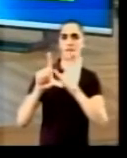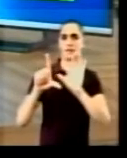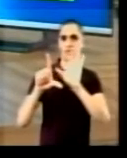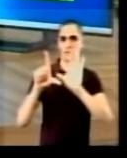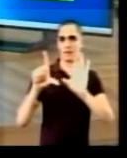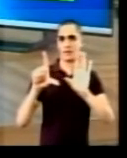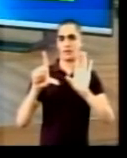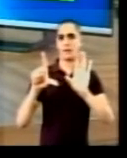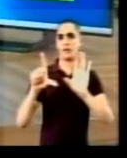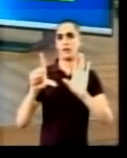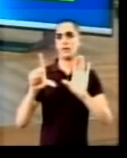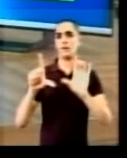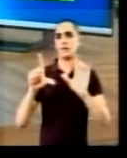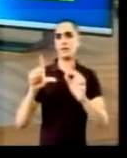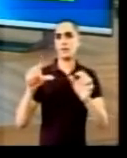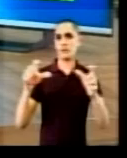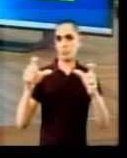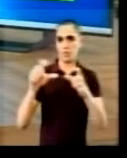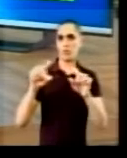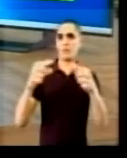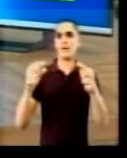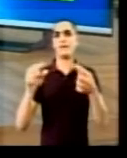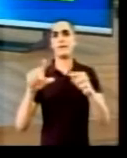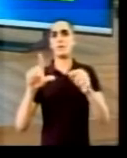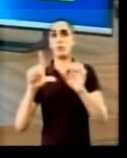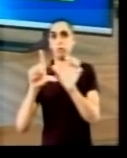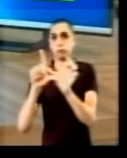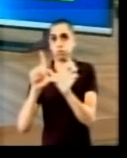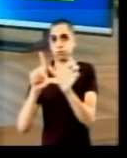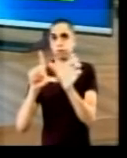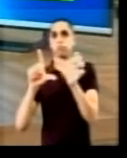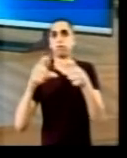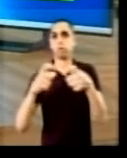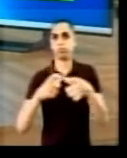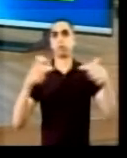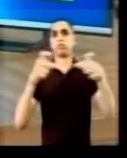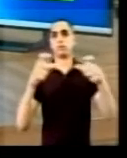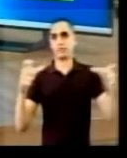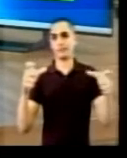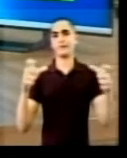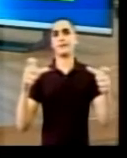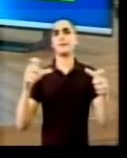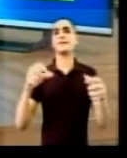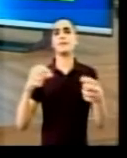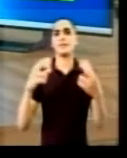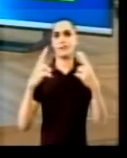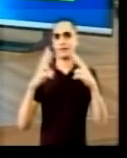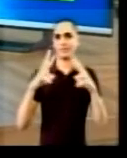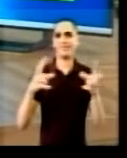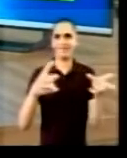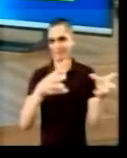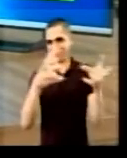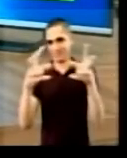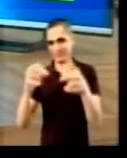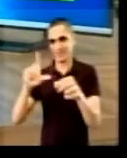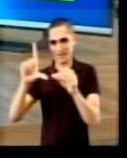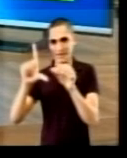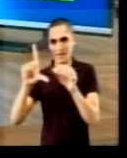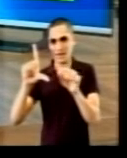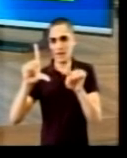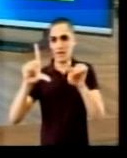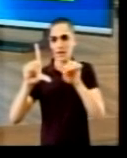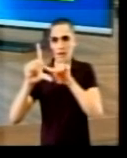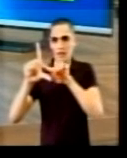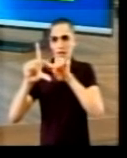tudo isso aqui, pessoal, nós estamos tendo de morte a mais do que tivemos em média nos